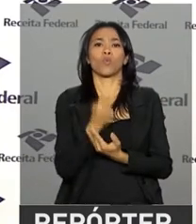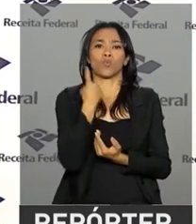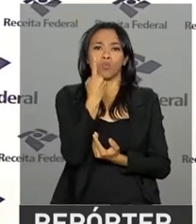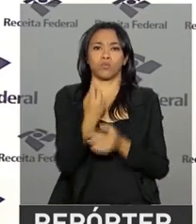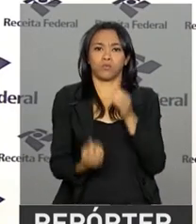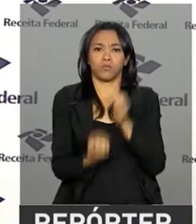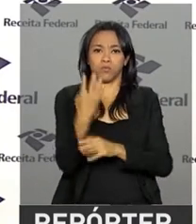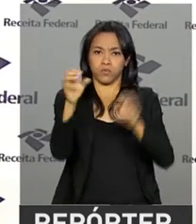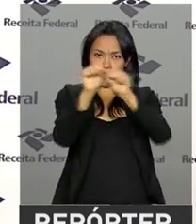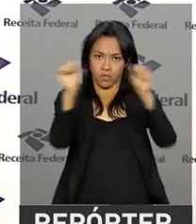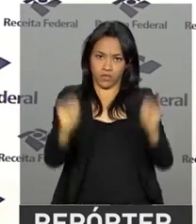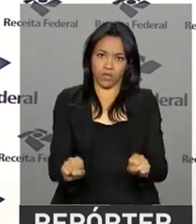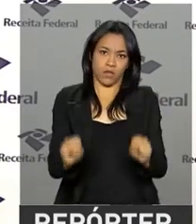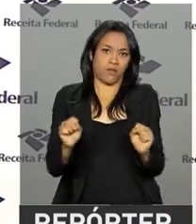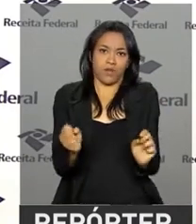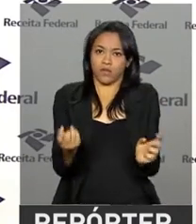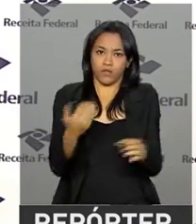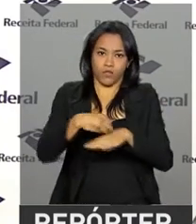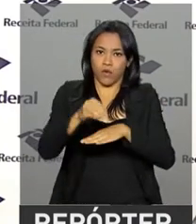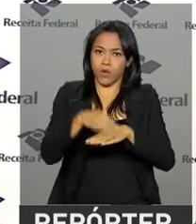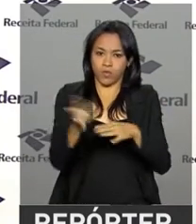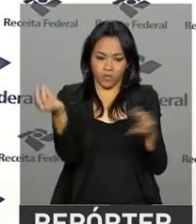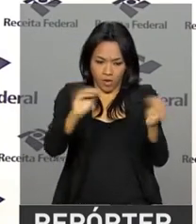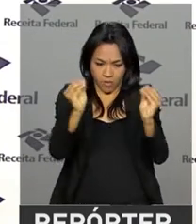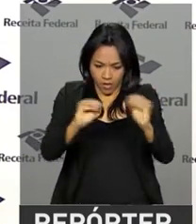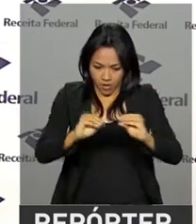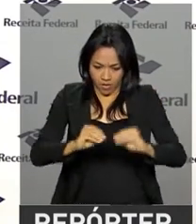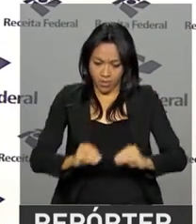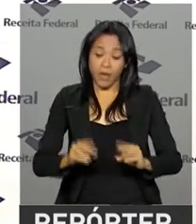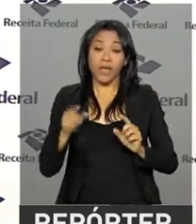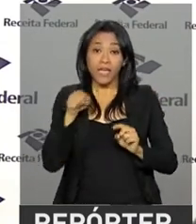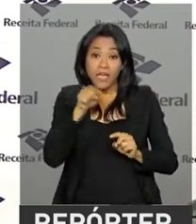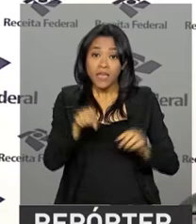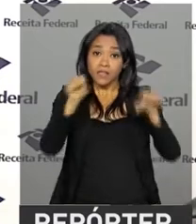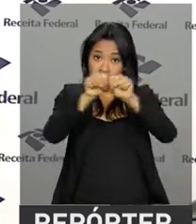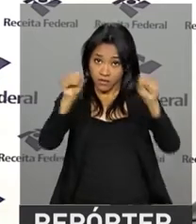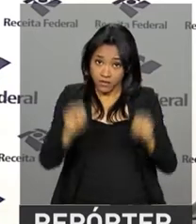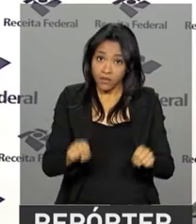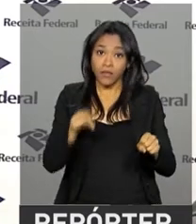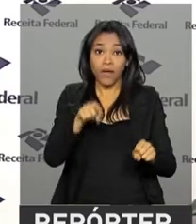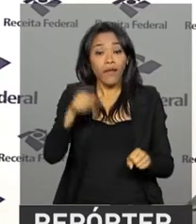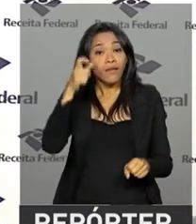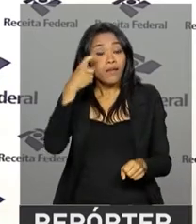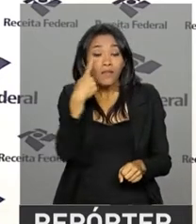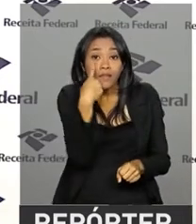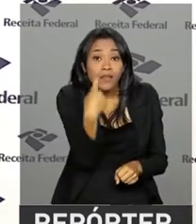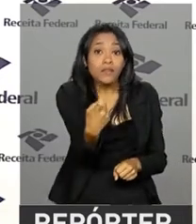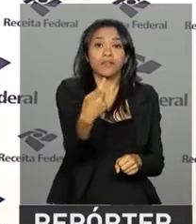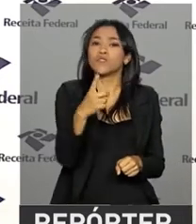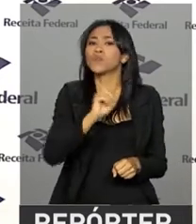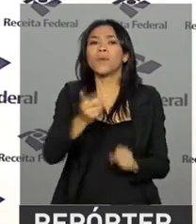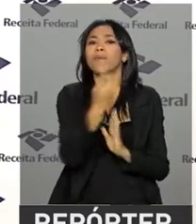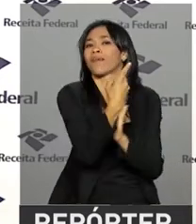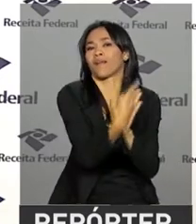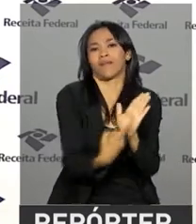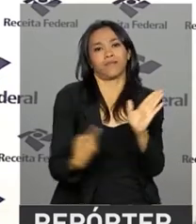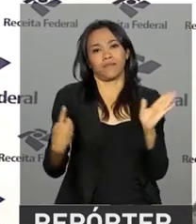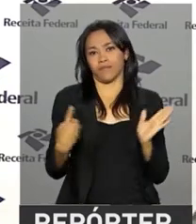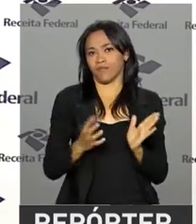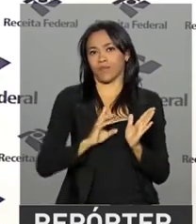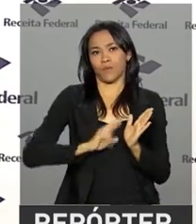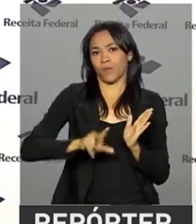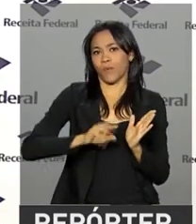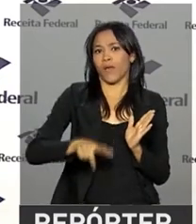implantação se no sistema de informação mil ea vontade de ver social é muito interessante porque não é uma declaração que é uma